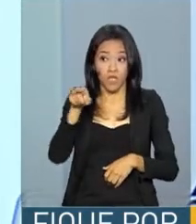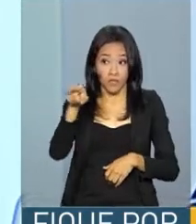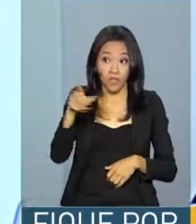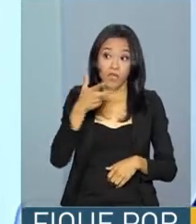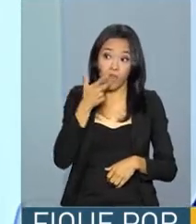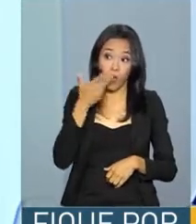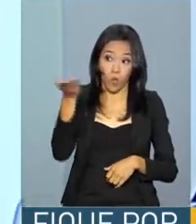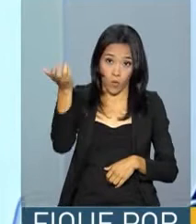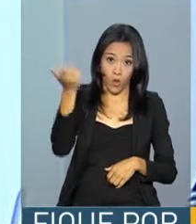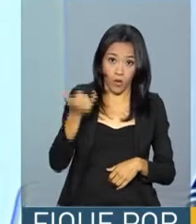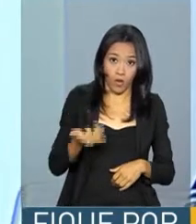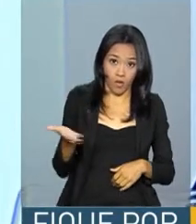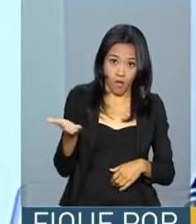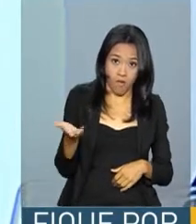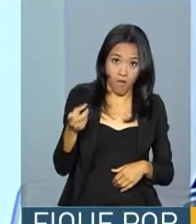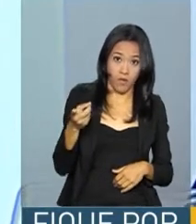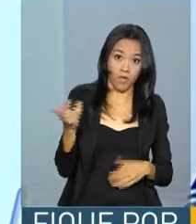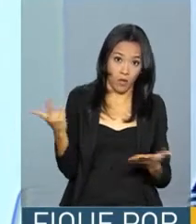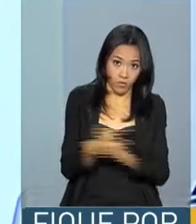senhora mencionou,